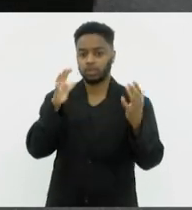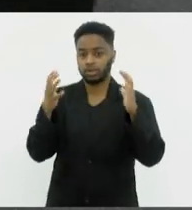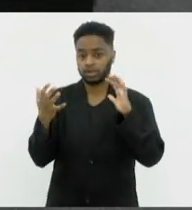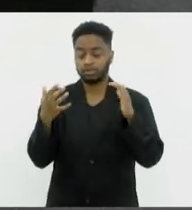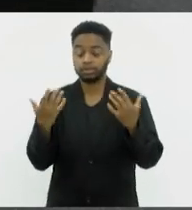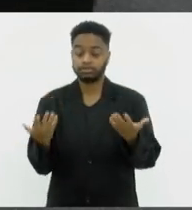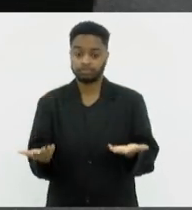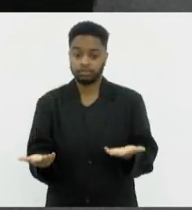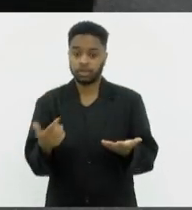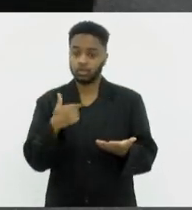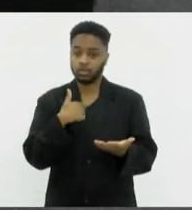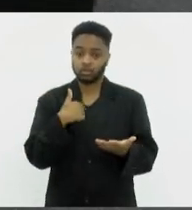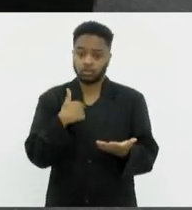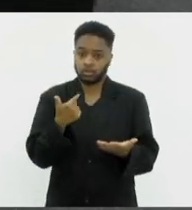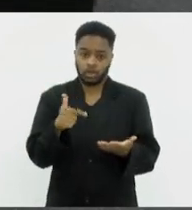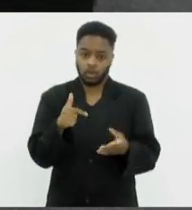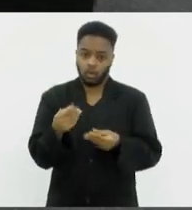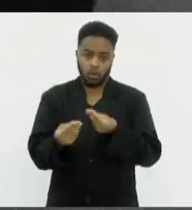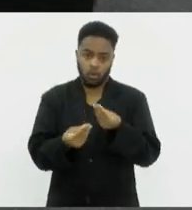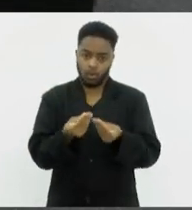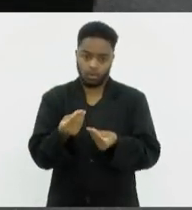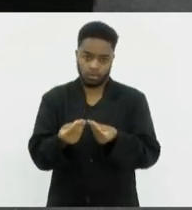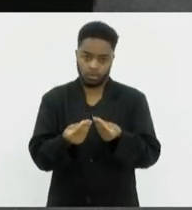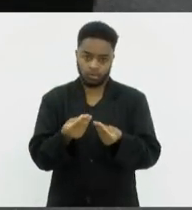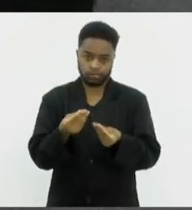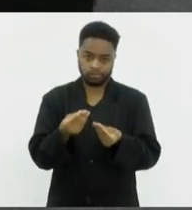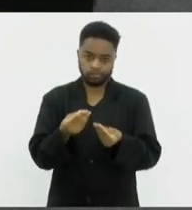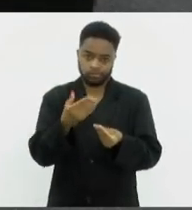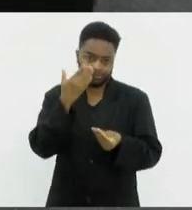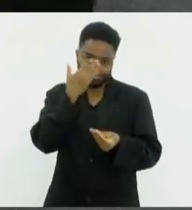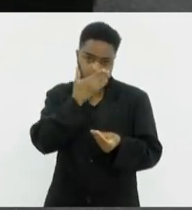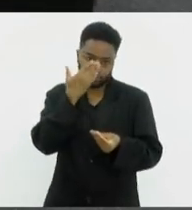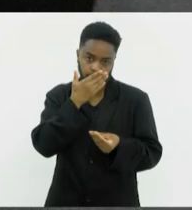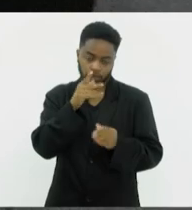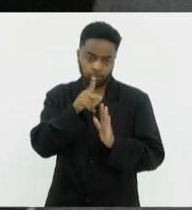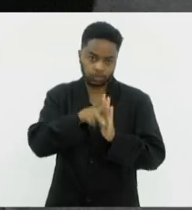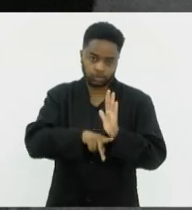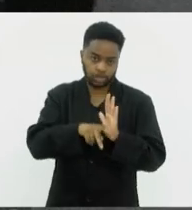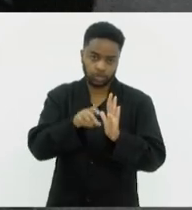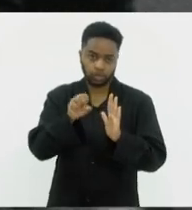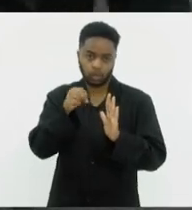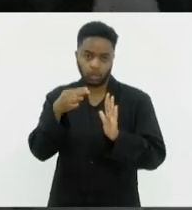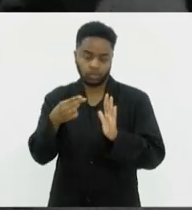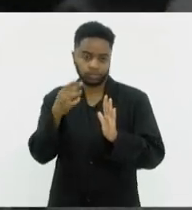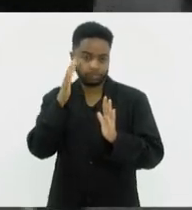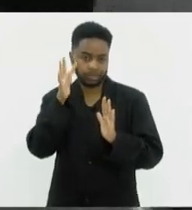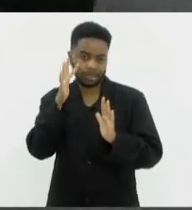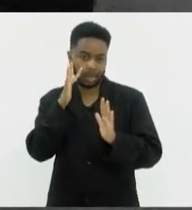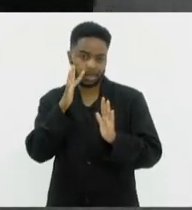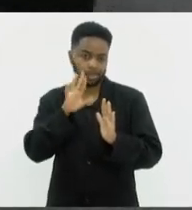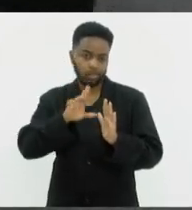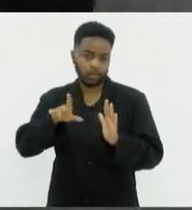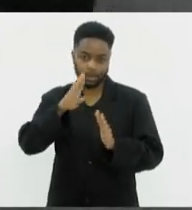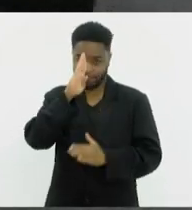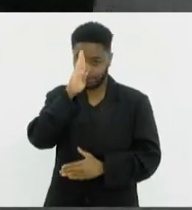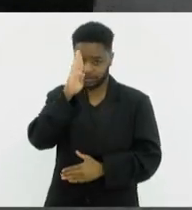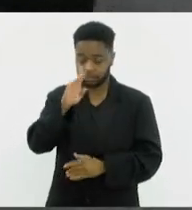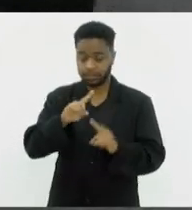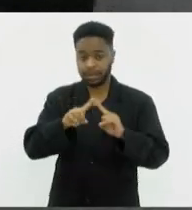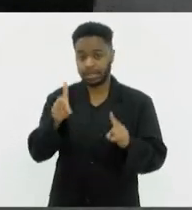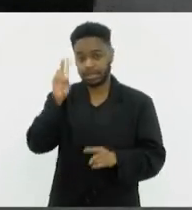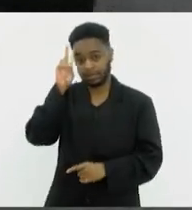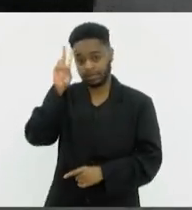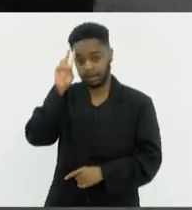Então, eu não tenho como, senhor presidente, não ver esse projeto como algo central, mas lembrar que o Estado do Rio